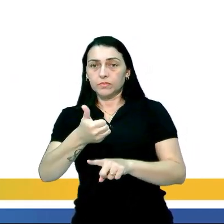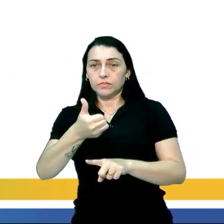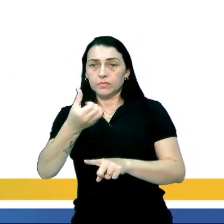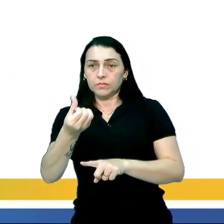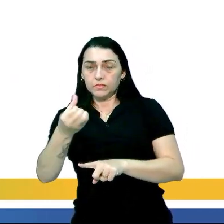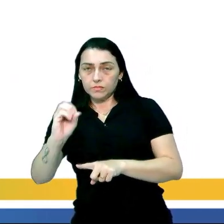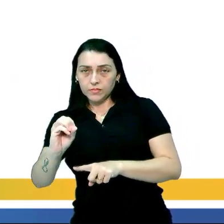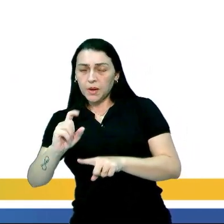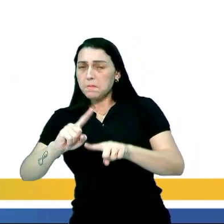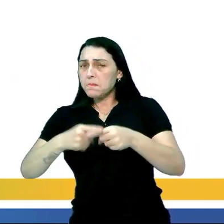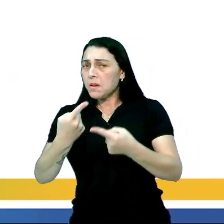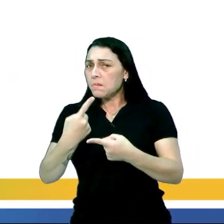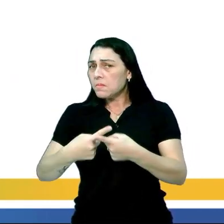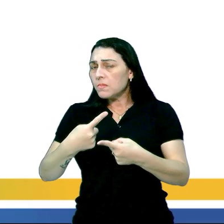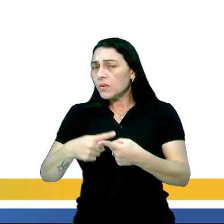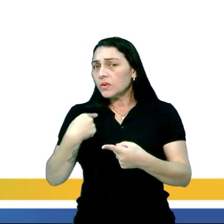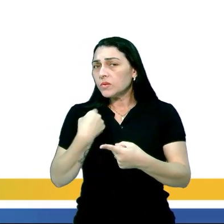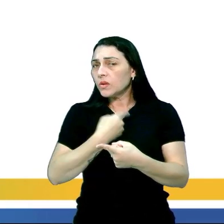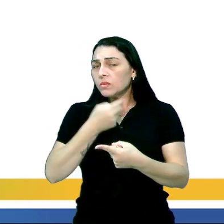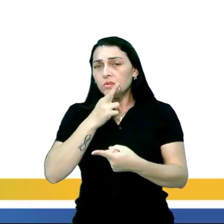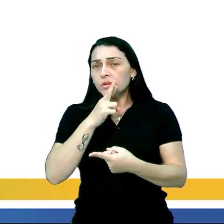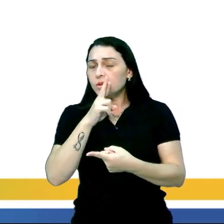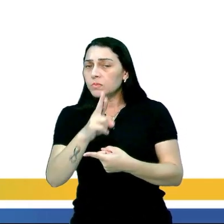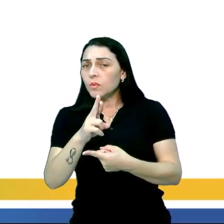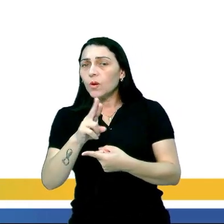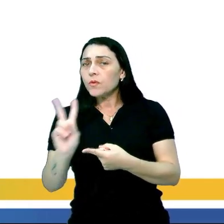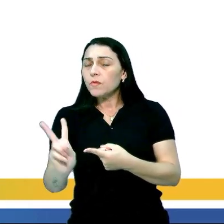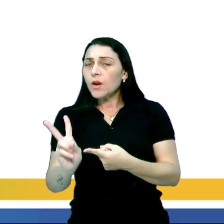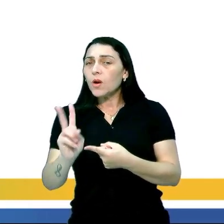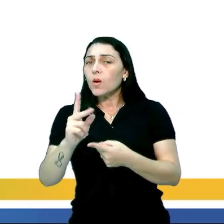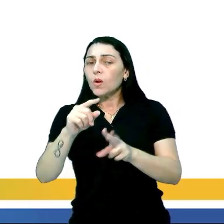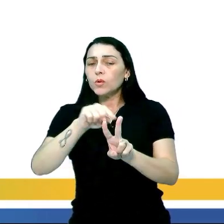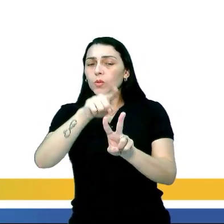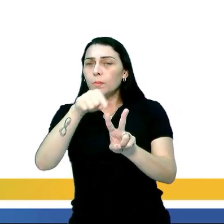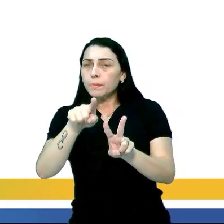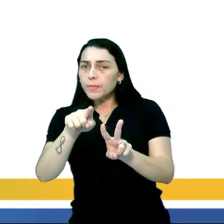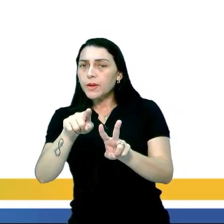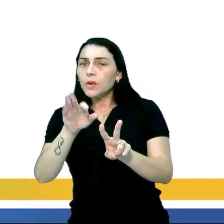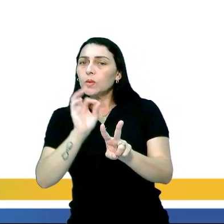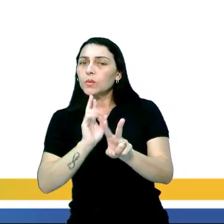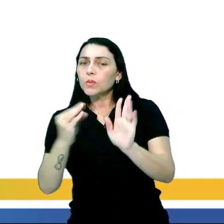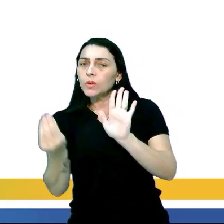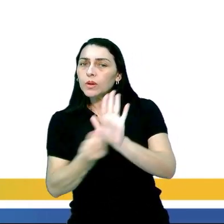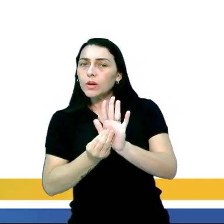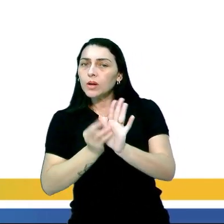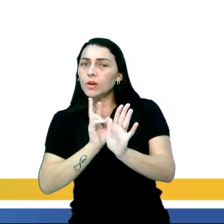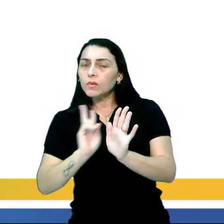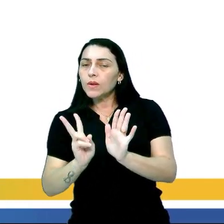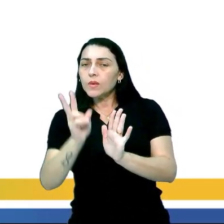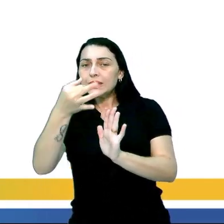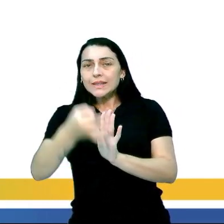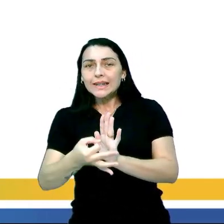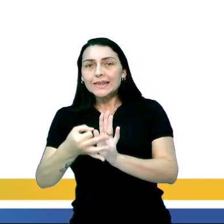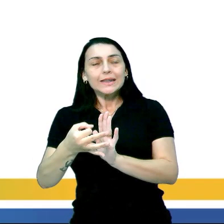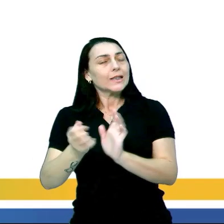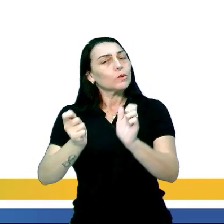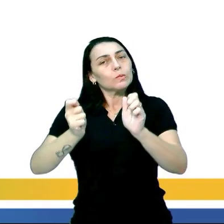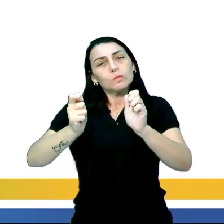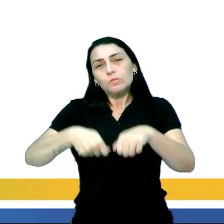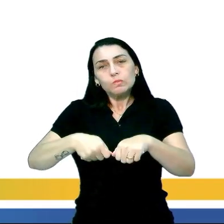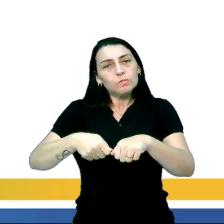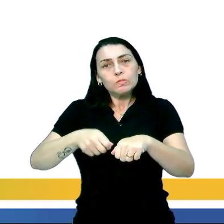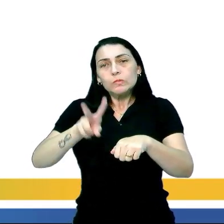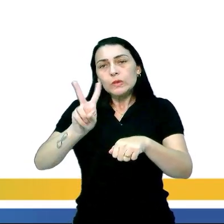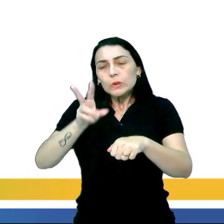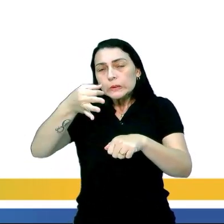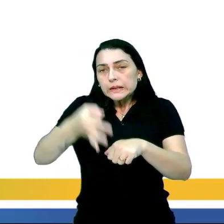160. Mas por que a gente não resolve o valor do π, colocando o valor exato? A questão não dá esse valor exato,